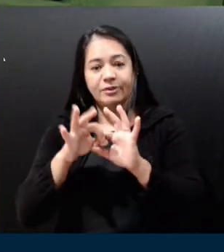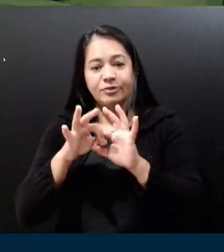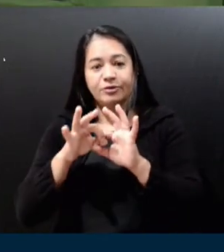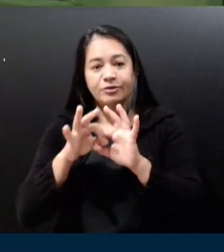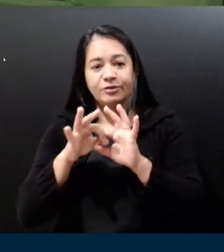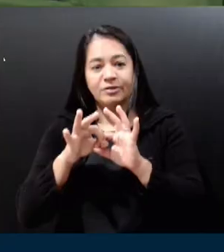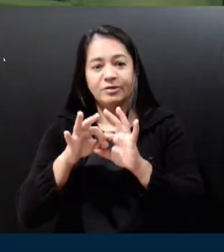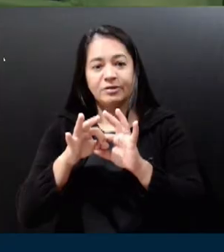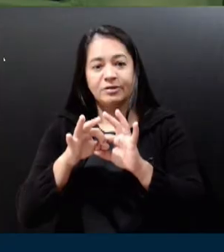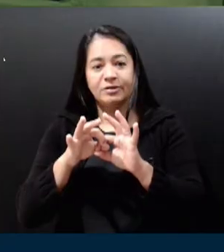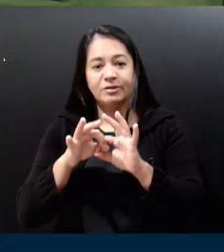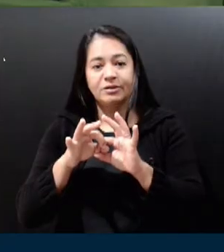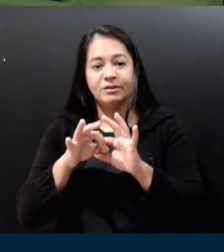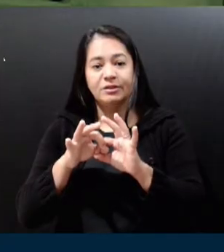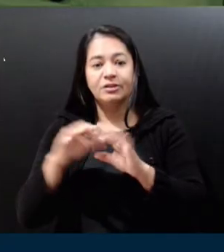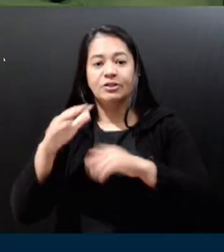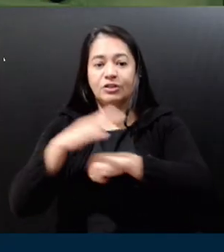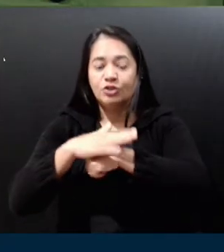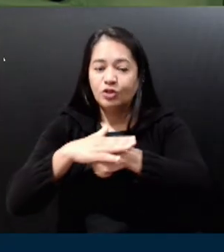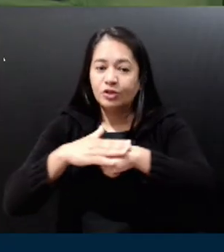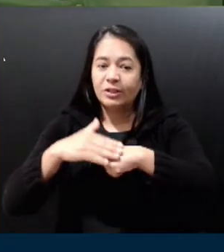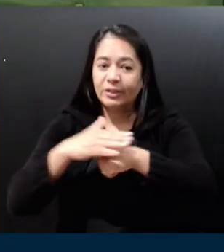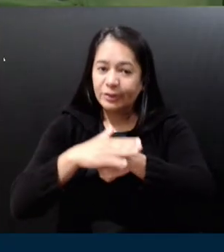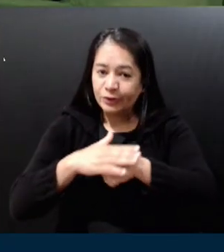amizade, por laços de carinho, de afeto.